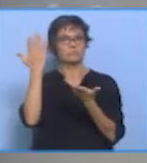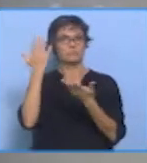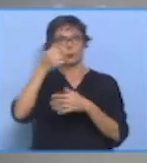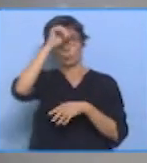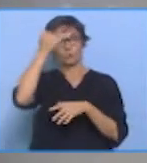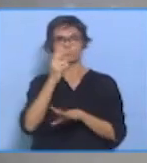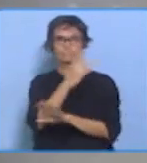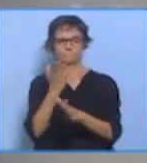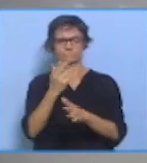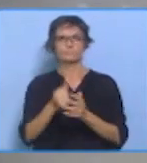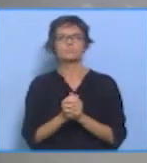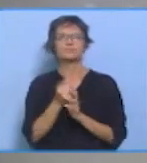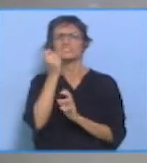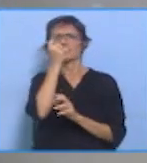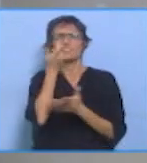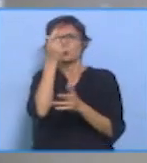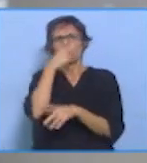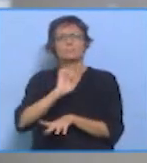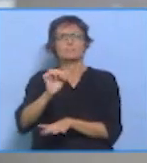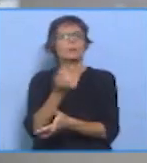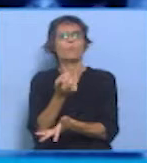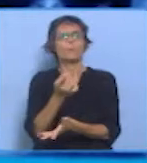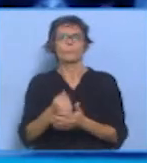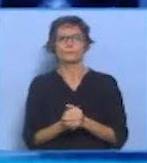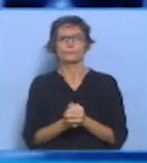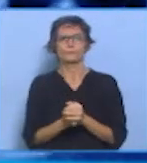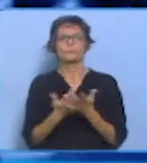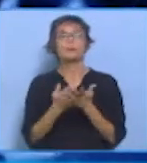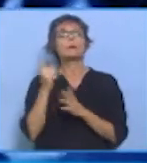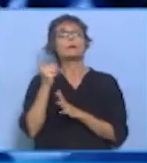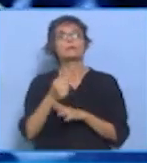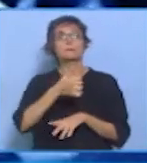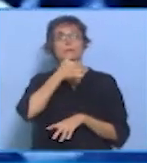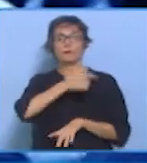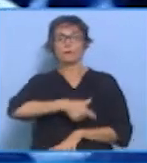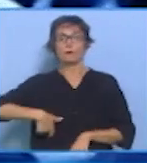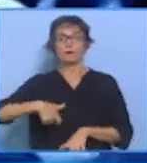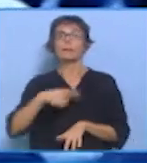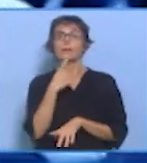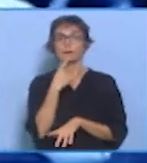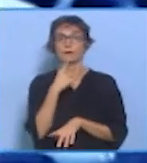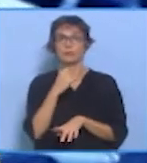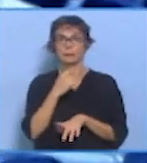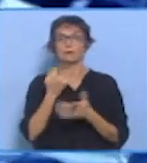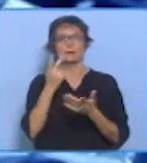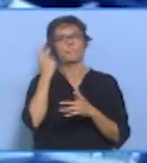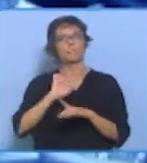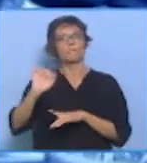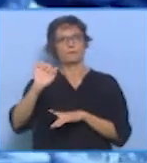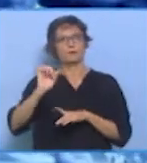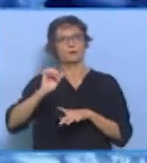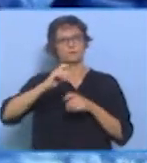Newman? O Cardeal Newman foi um cardeal inglês que teve uma vida longa e